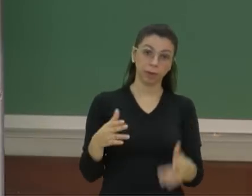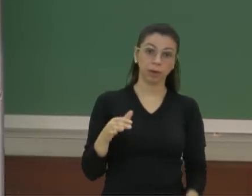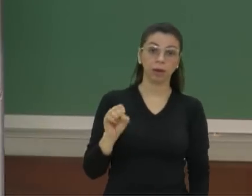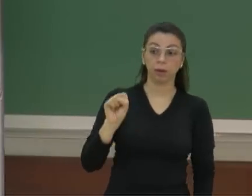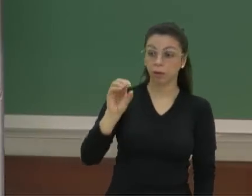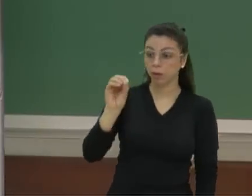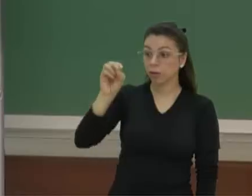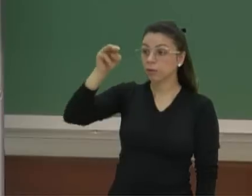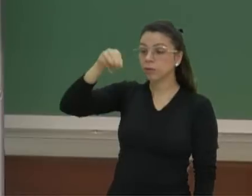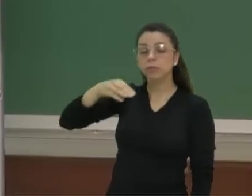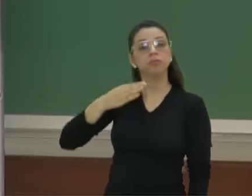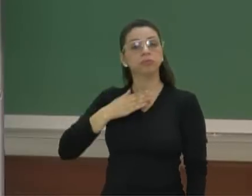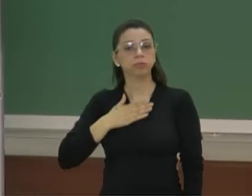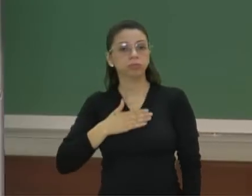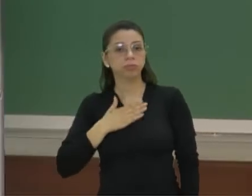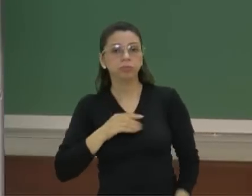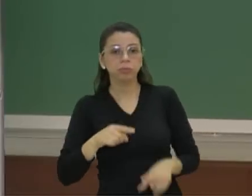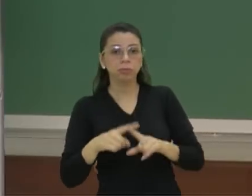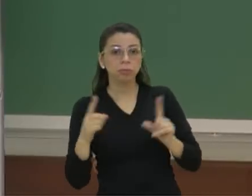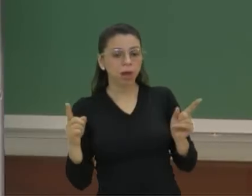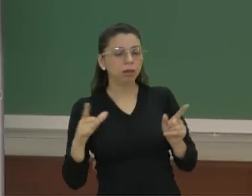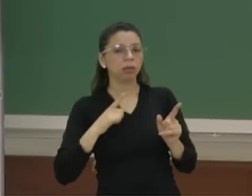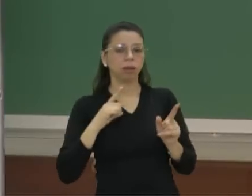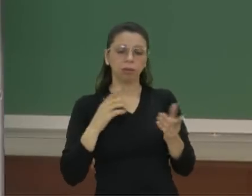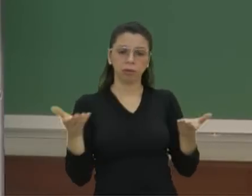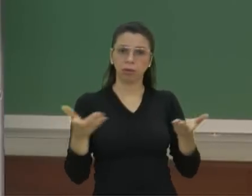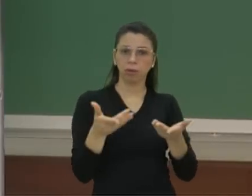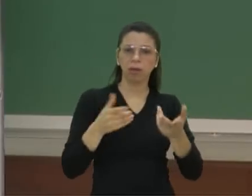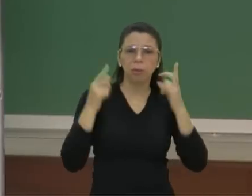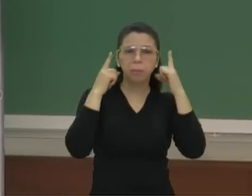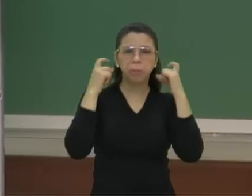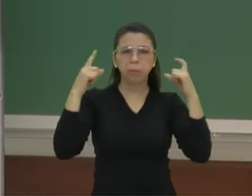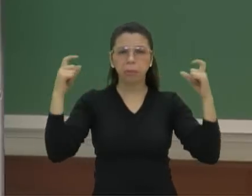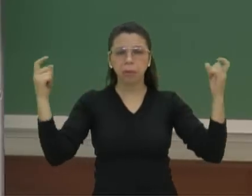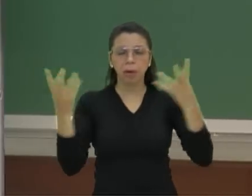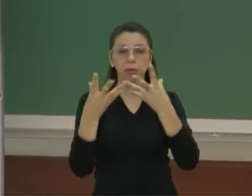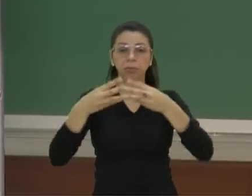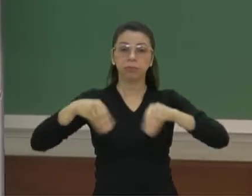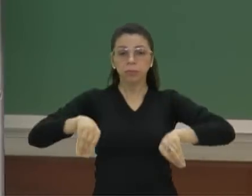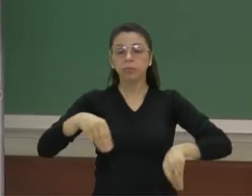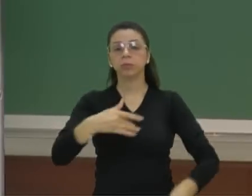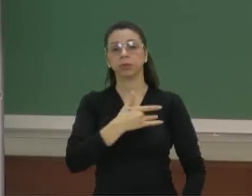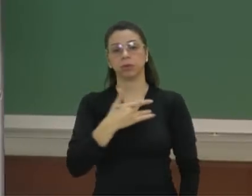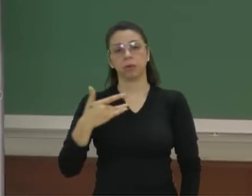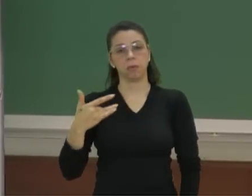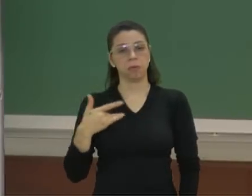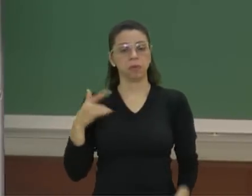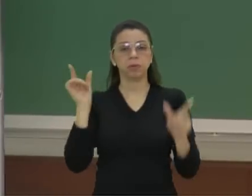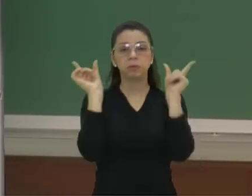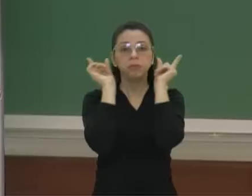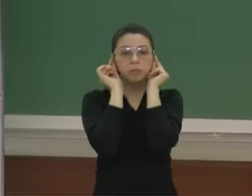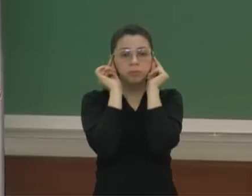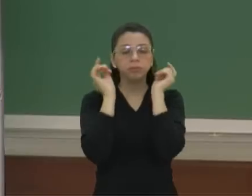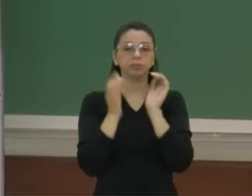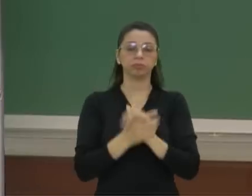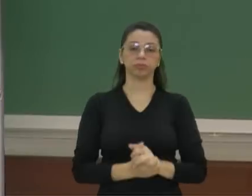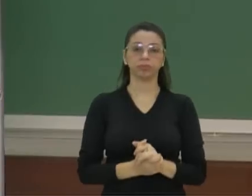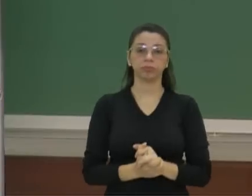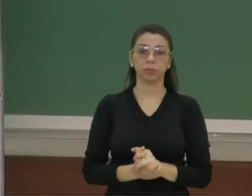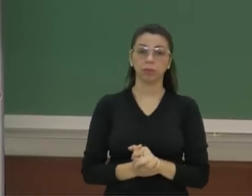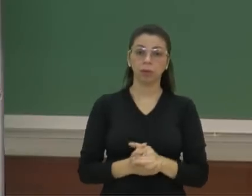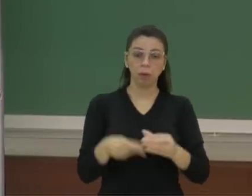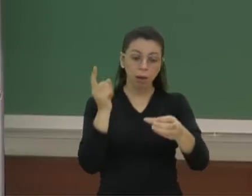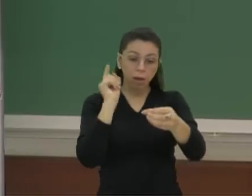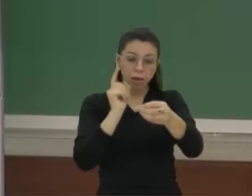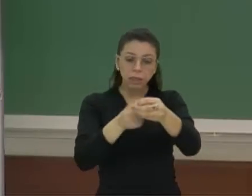uma coisa agradável, mas a gente tem agora ruídos que prejudicam a nossa audição. E percebam que as grandes